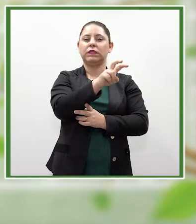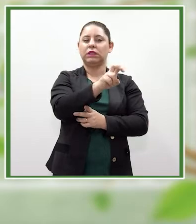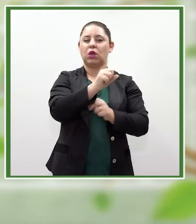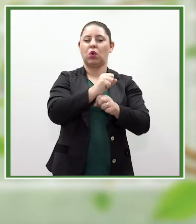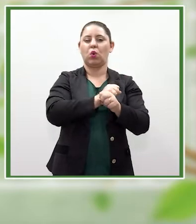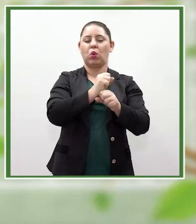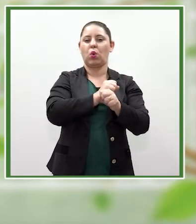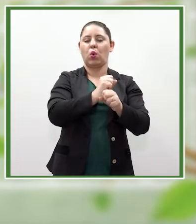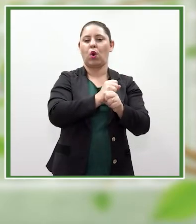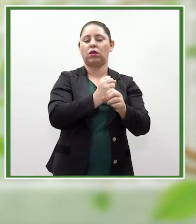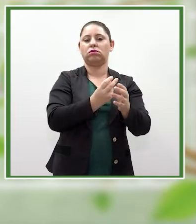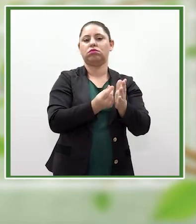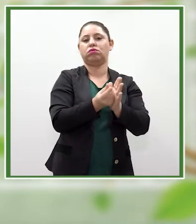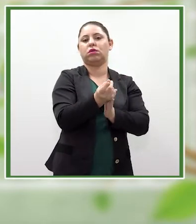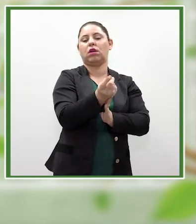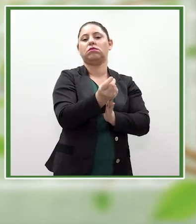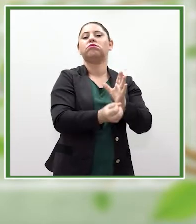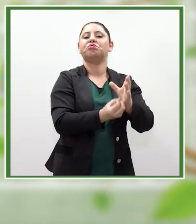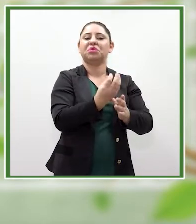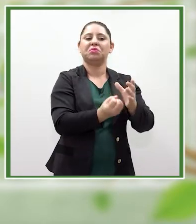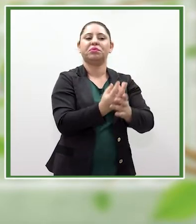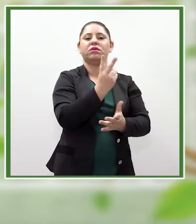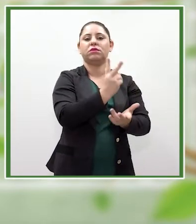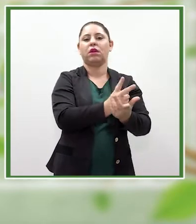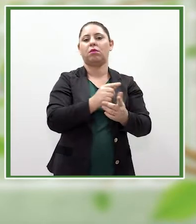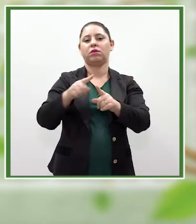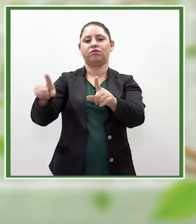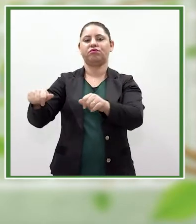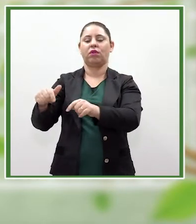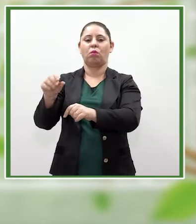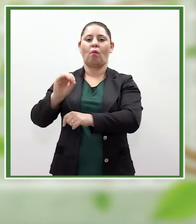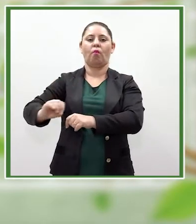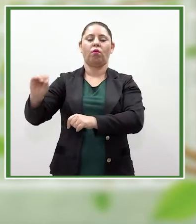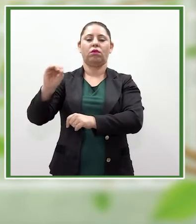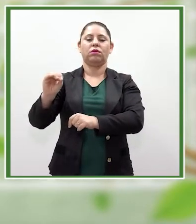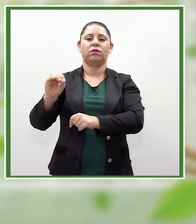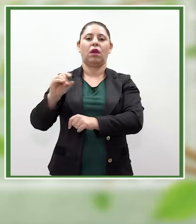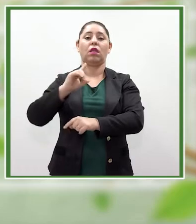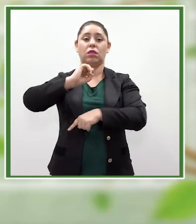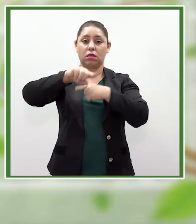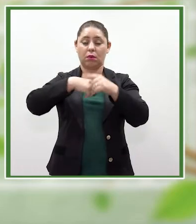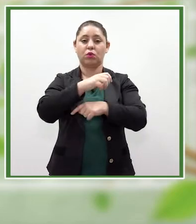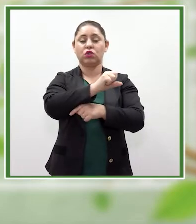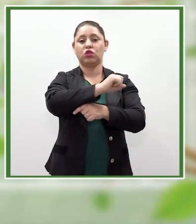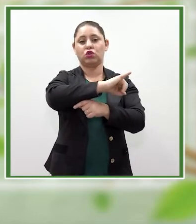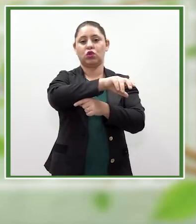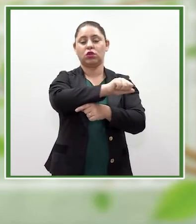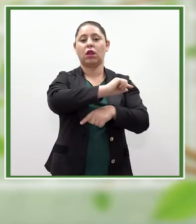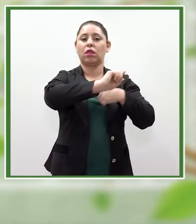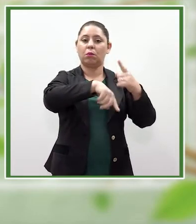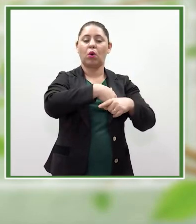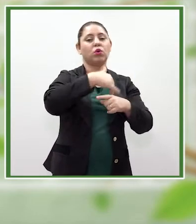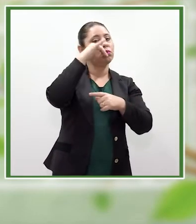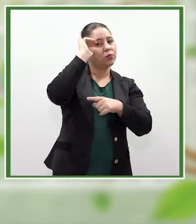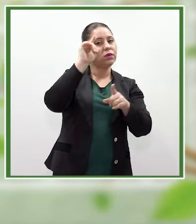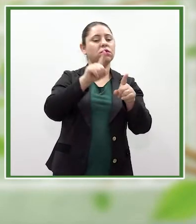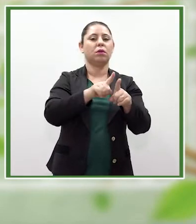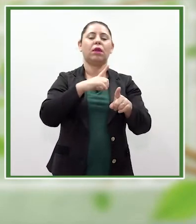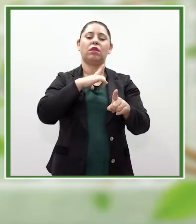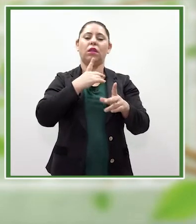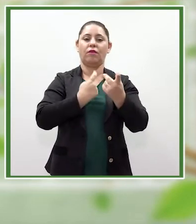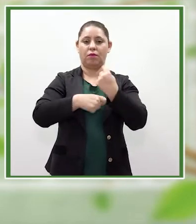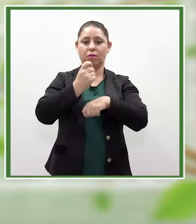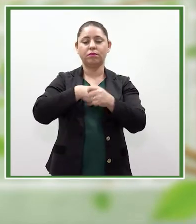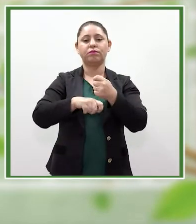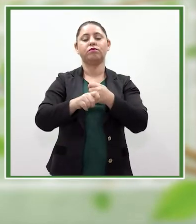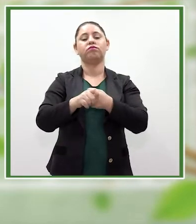chamar a atenção apenas da produção da soja, né? Como grão em uma área do Bolsão Sul-Mato-Grossense, uma área de solo bastante